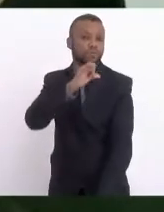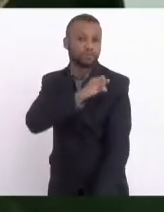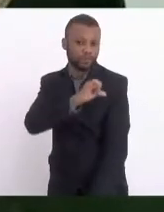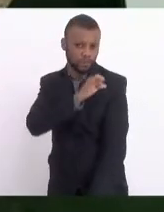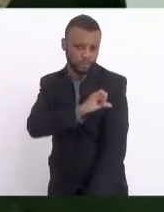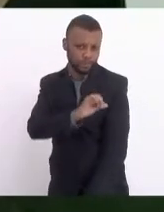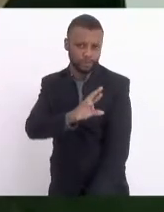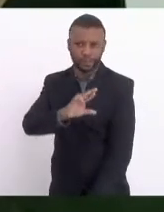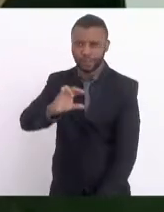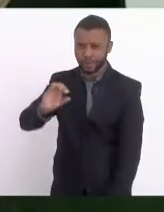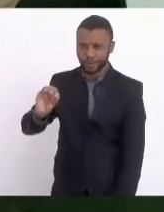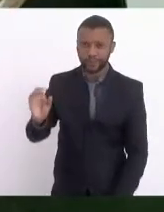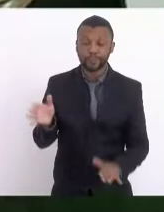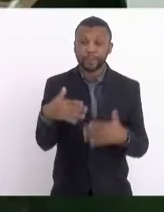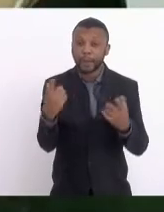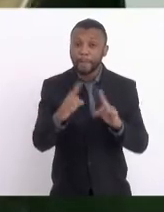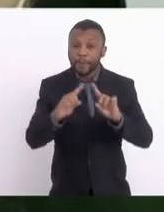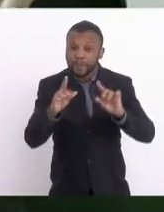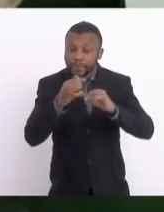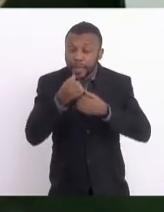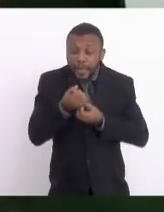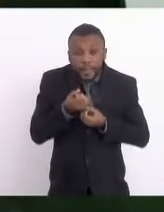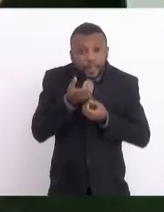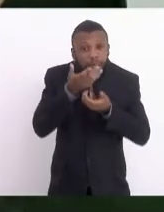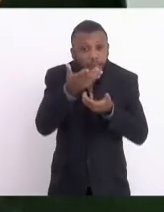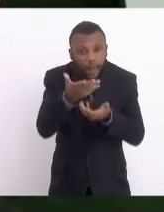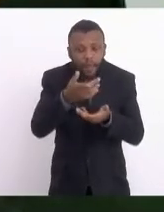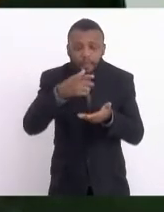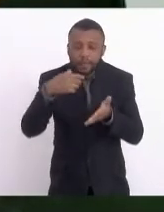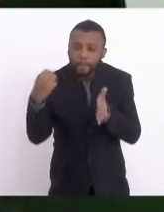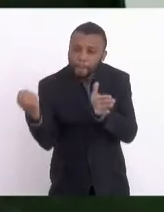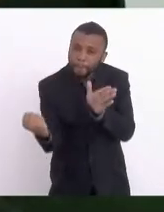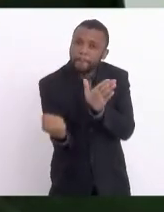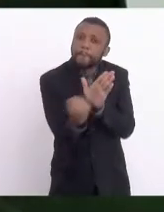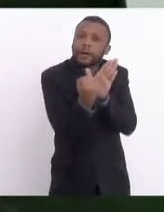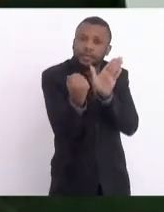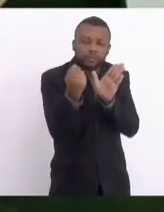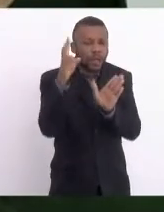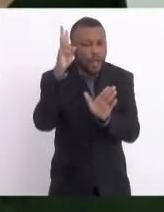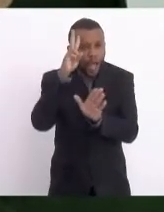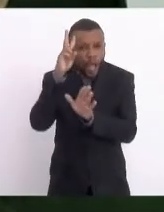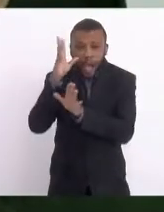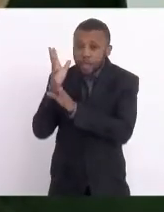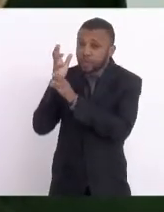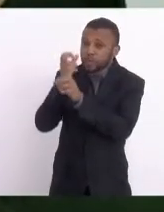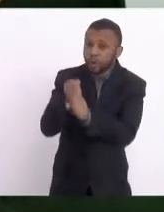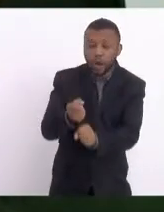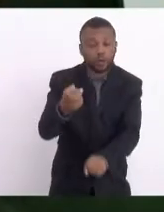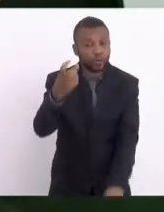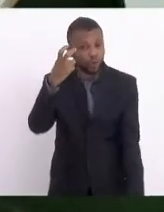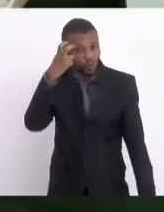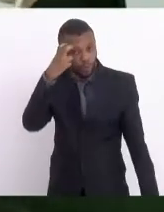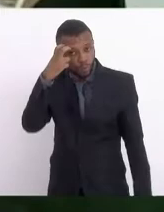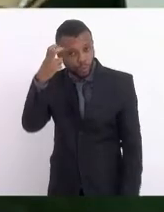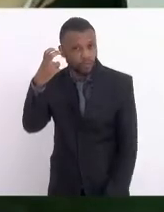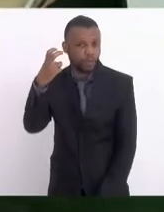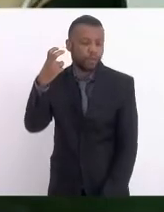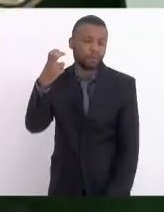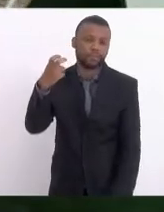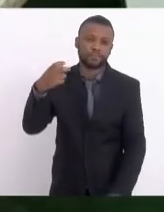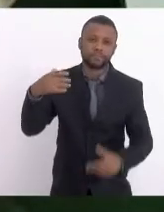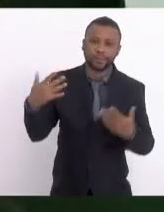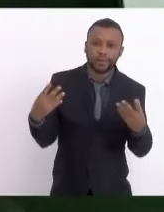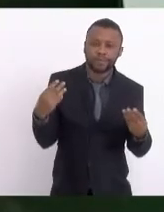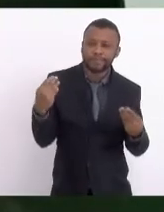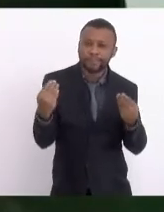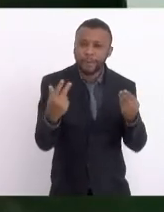Quando você declara Patrimônio Histórico e Cultural, isso fica como fosse